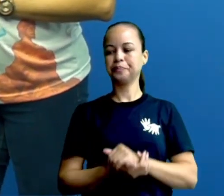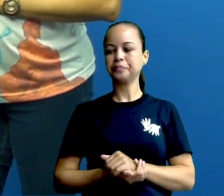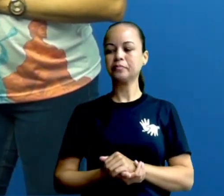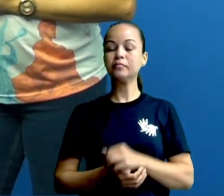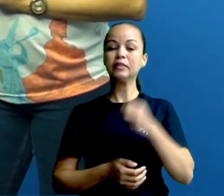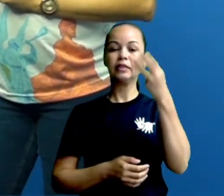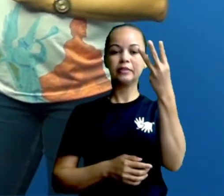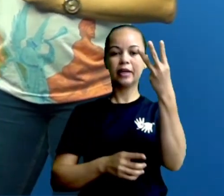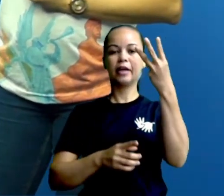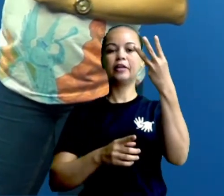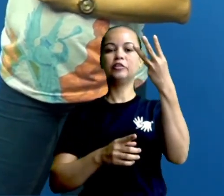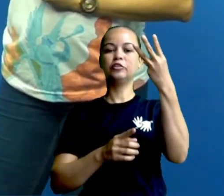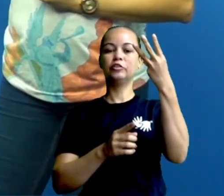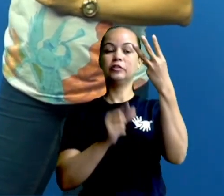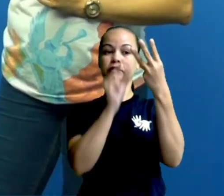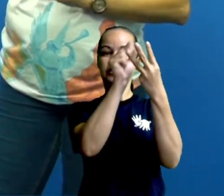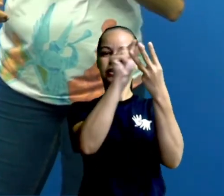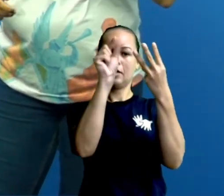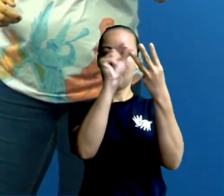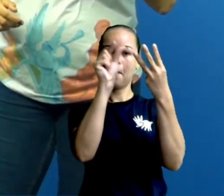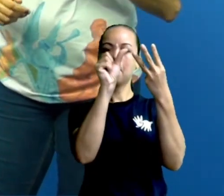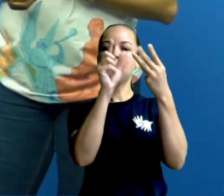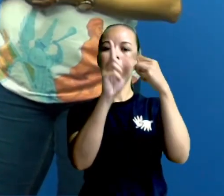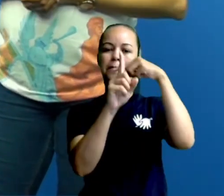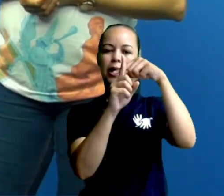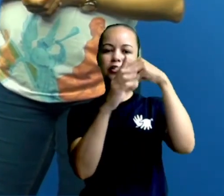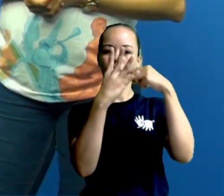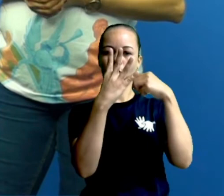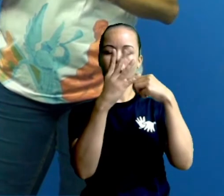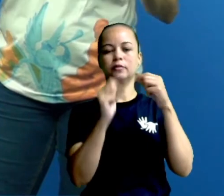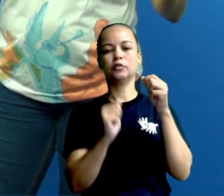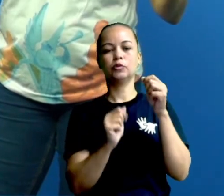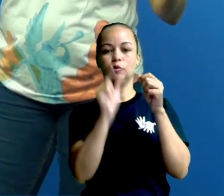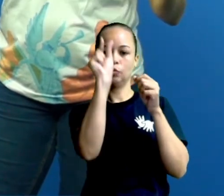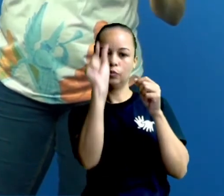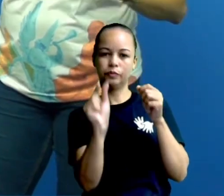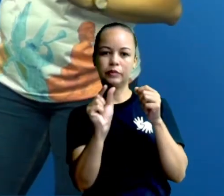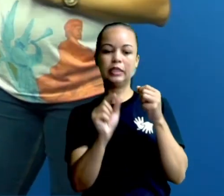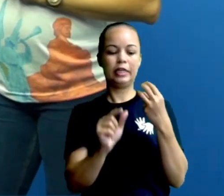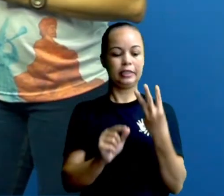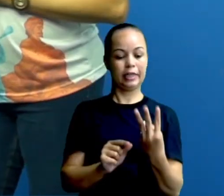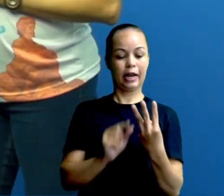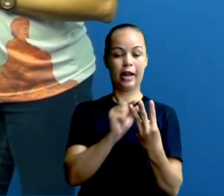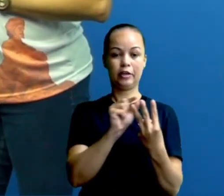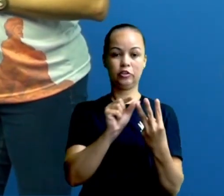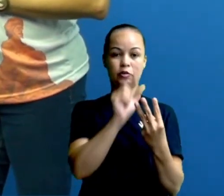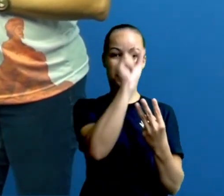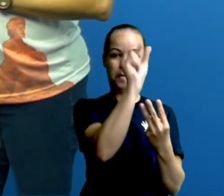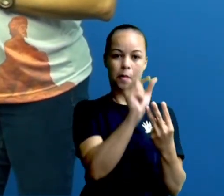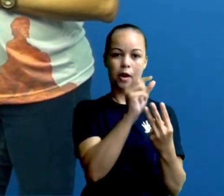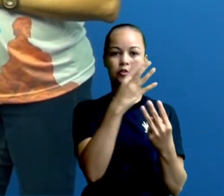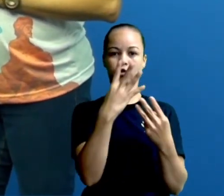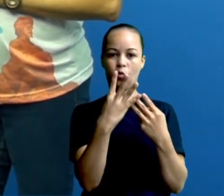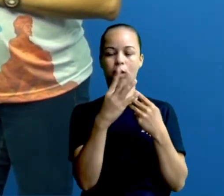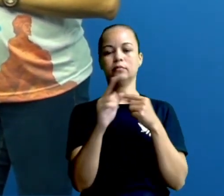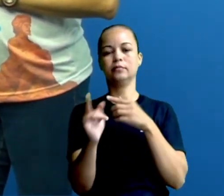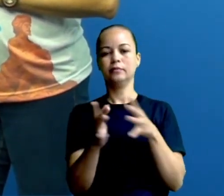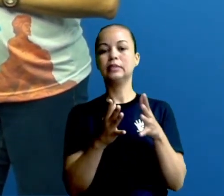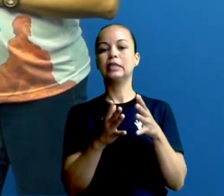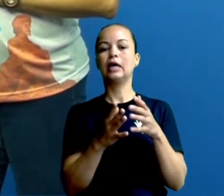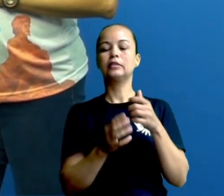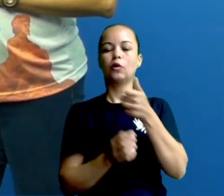mais 4 mais 3 mais 4. Que é igual a 14 centímetros. Ok? Porque 14, 4, 4,